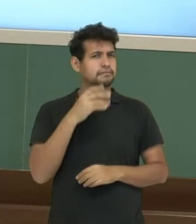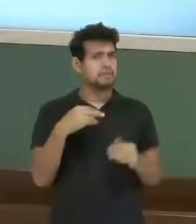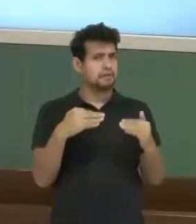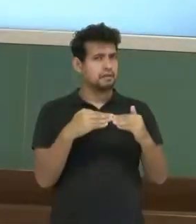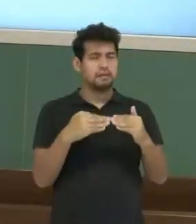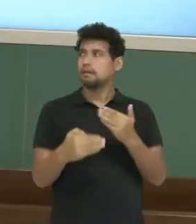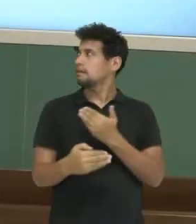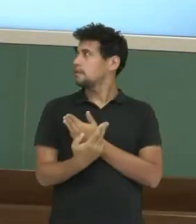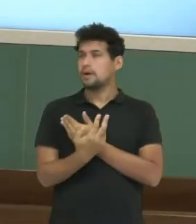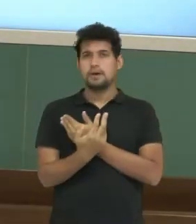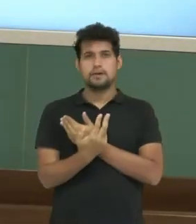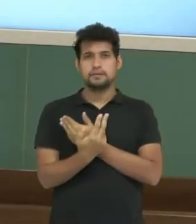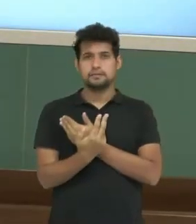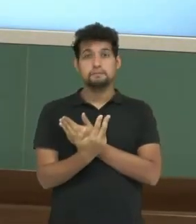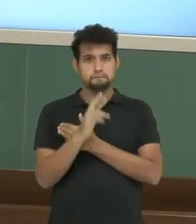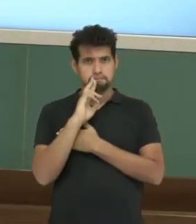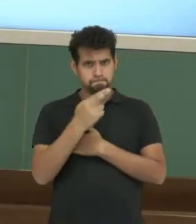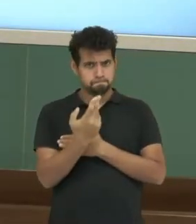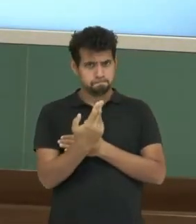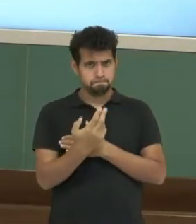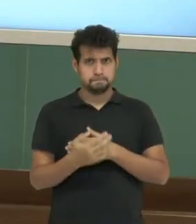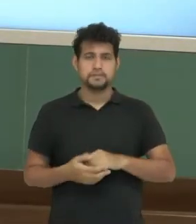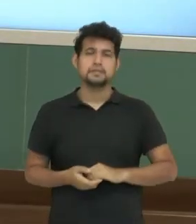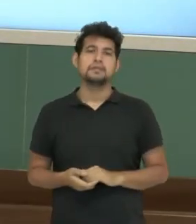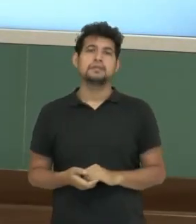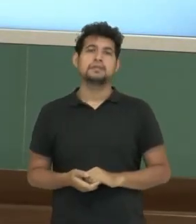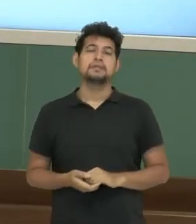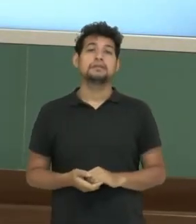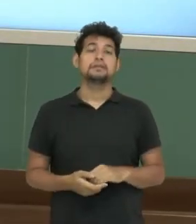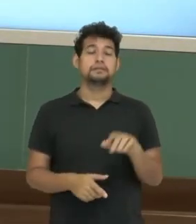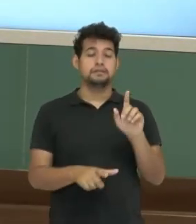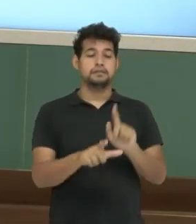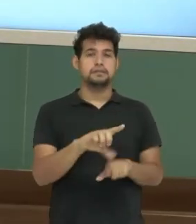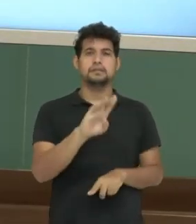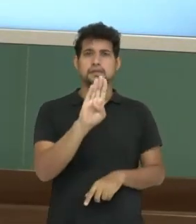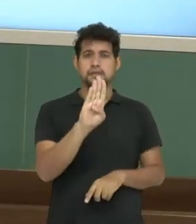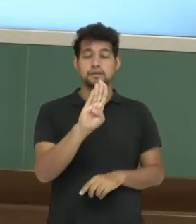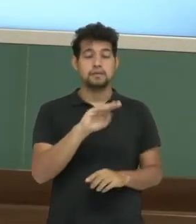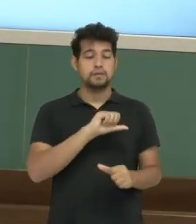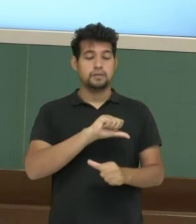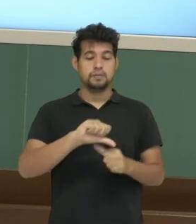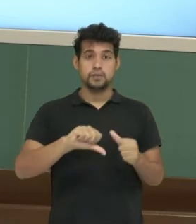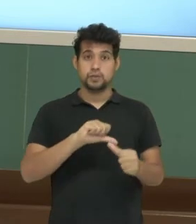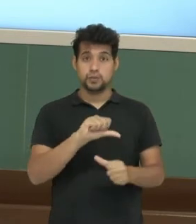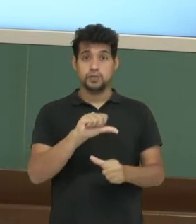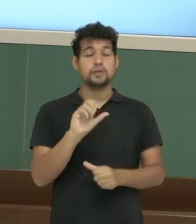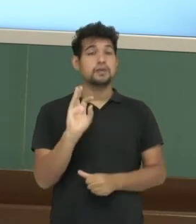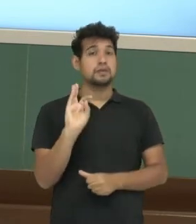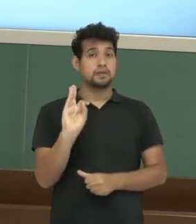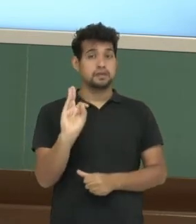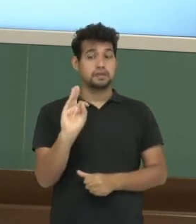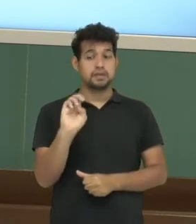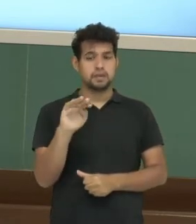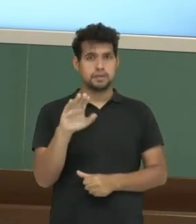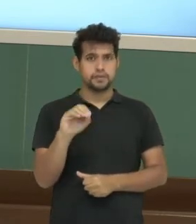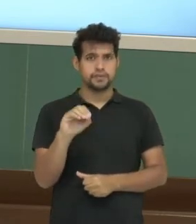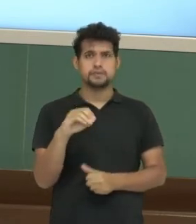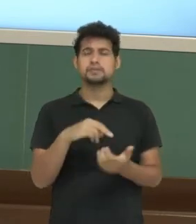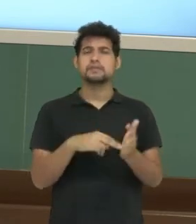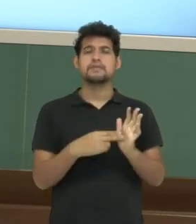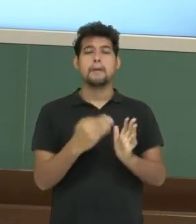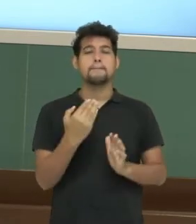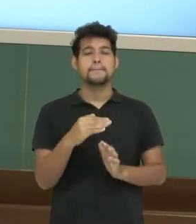teu? Deu? A letra B, então mudou o tempo e a taxa. Então o tempo é meio